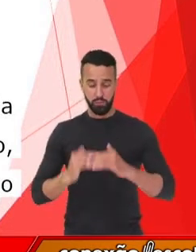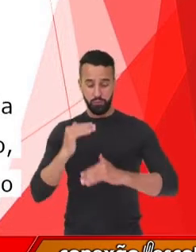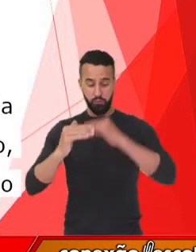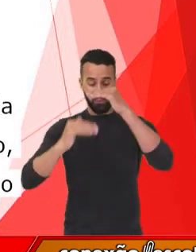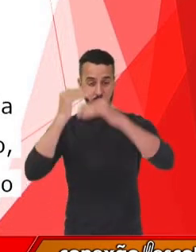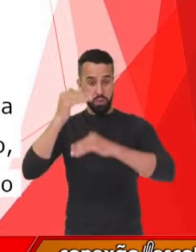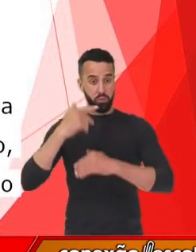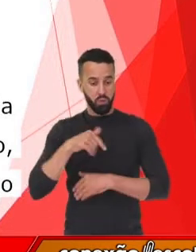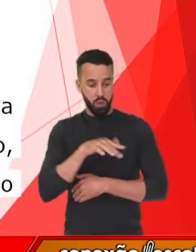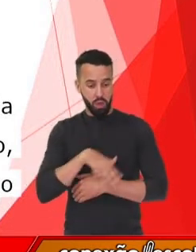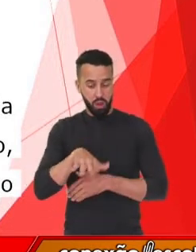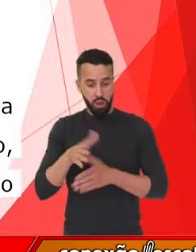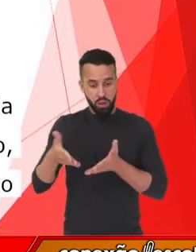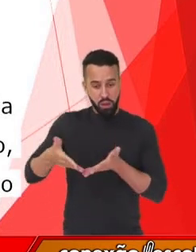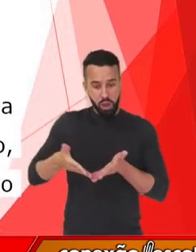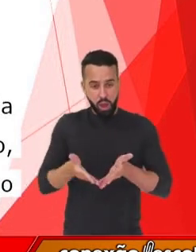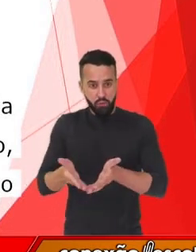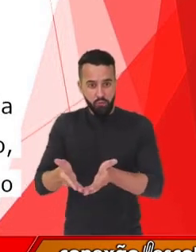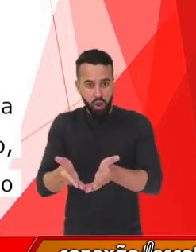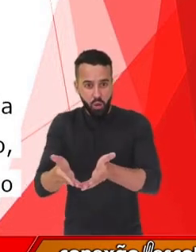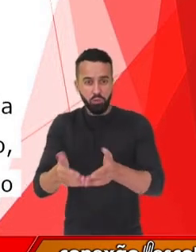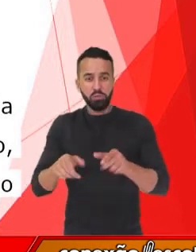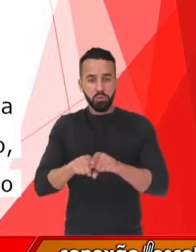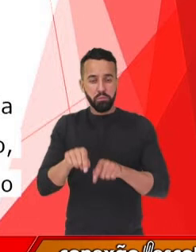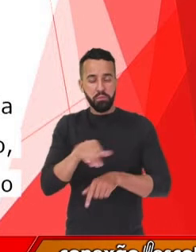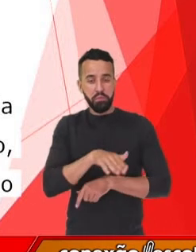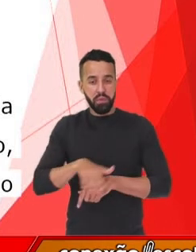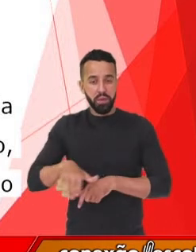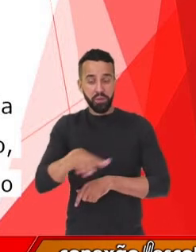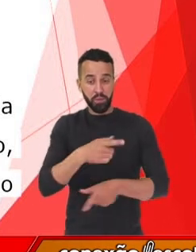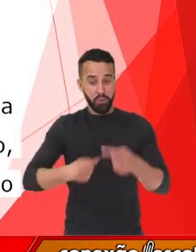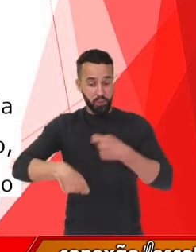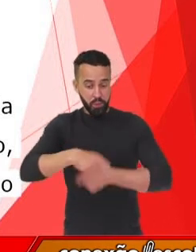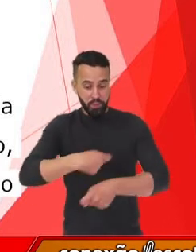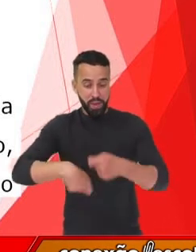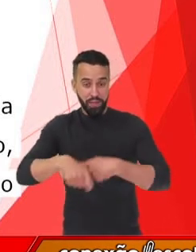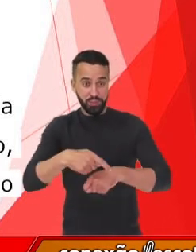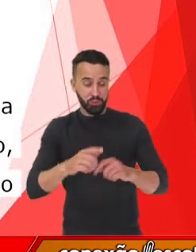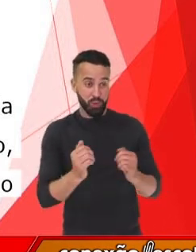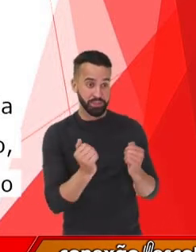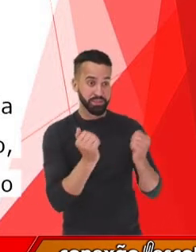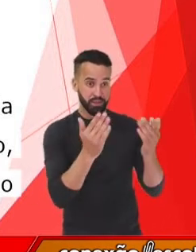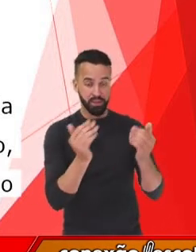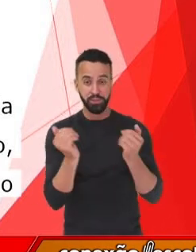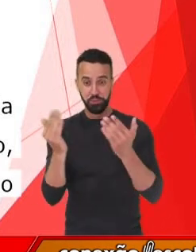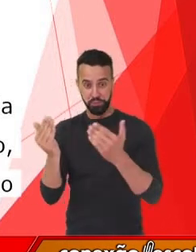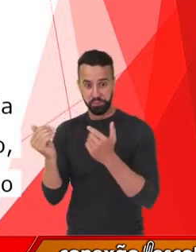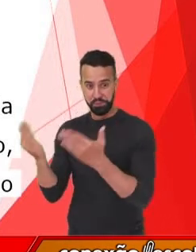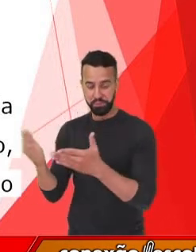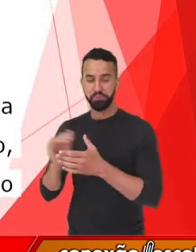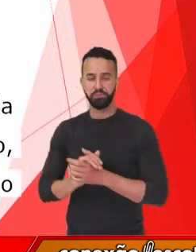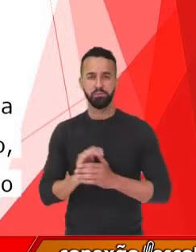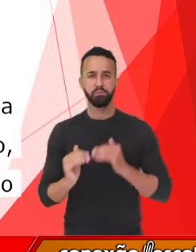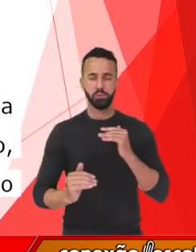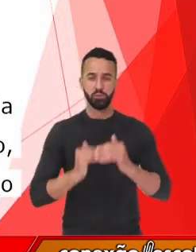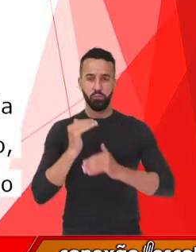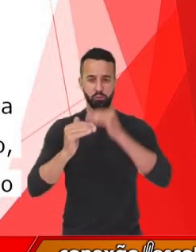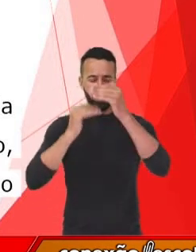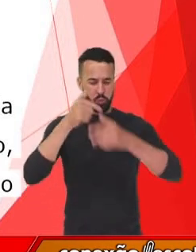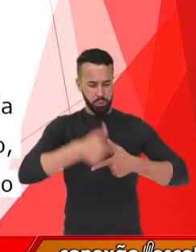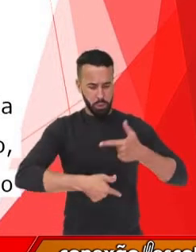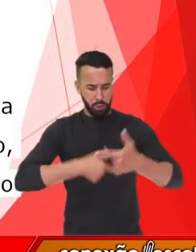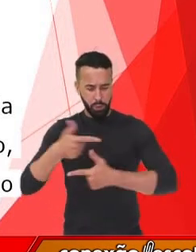desenvolvimento da frota naval e da marinha mercante para o comércio externo, desenvolvimento de